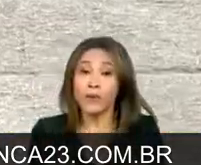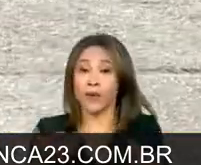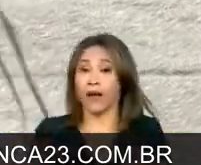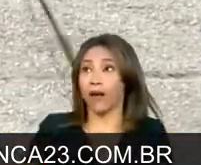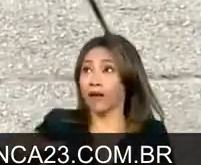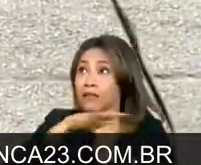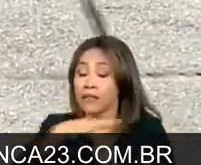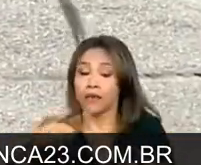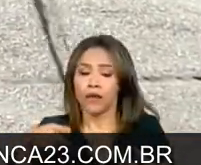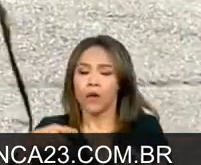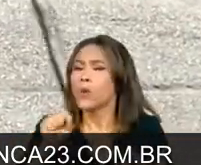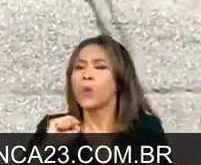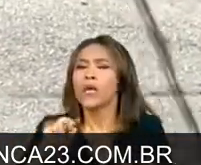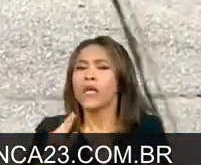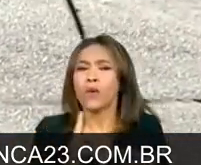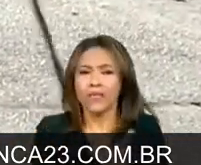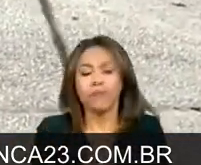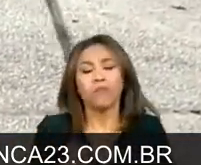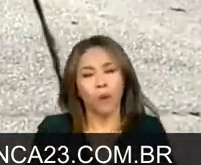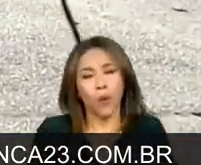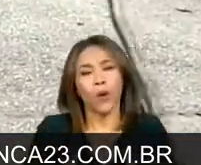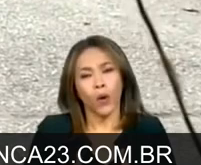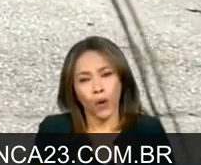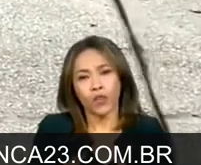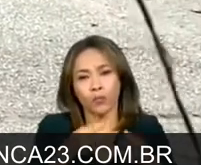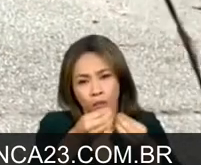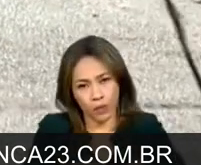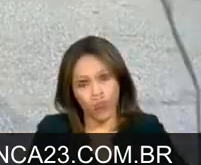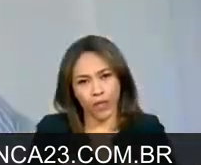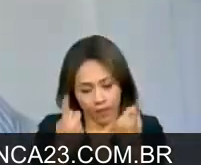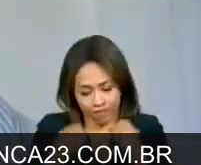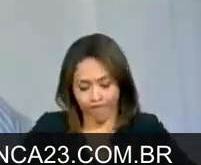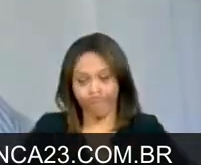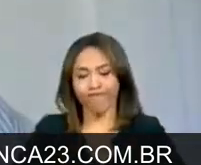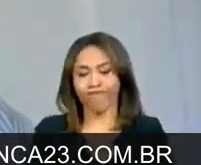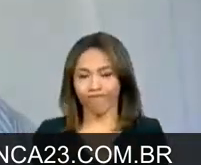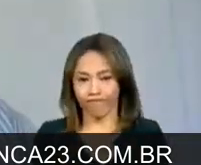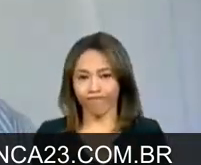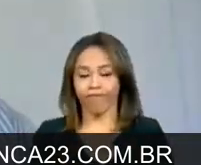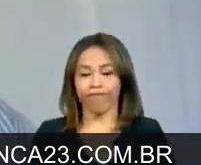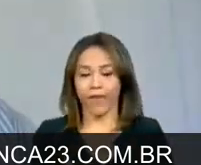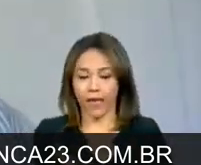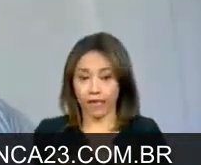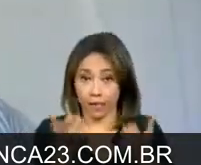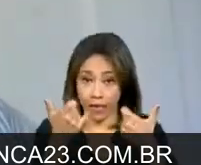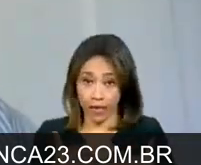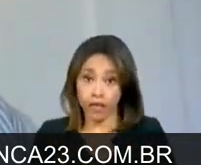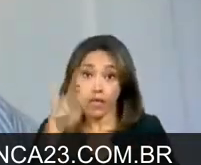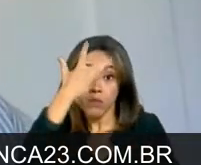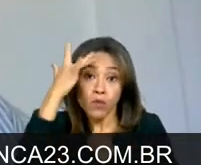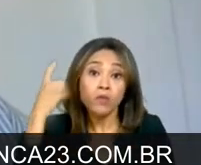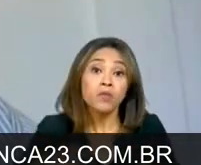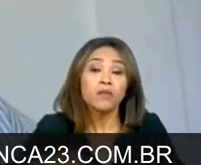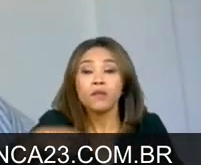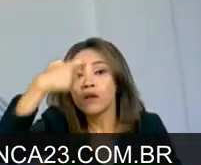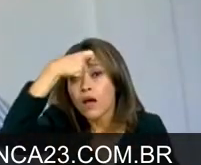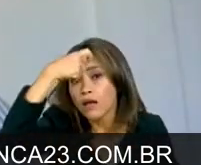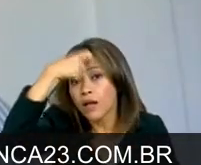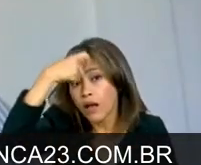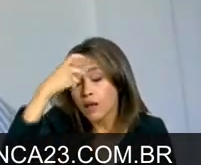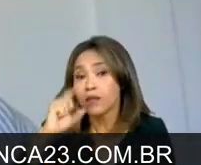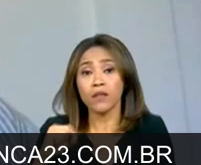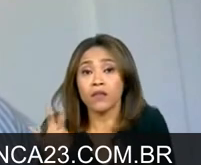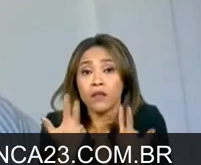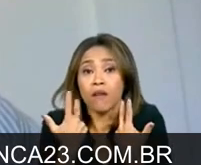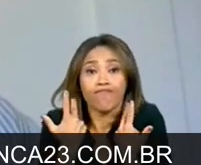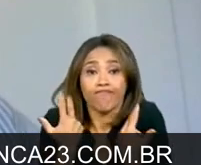O resultado pode ser o comprometimento de funções fisiológicas. As pessoas têm que ter em mente, né, que isso vai fazer parte da